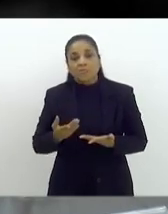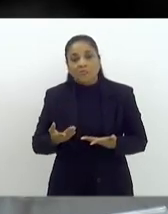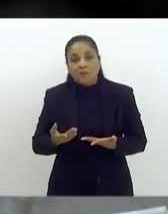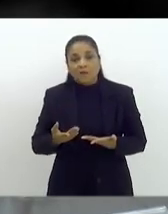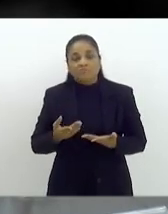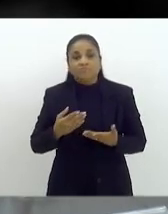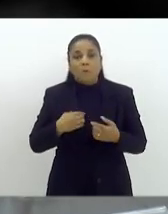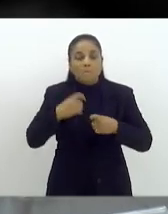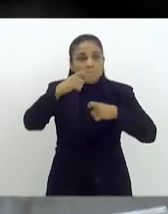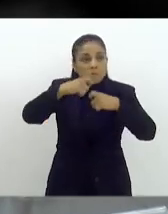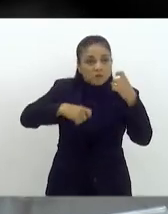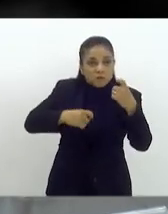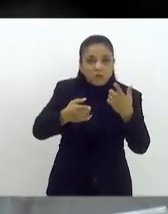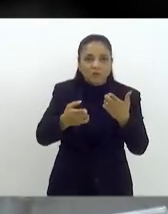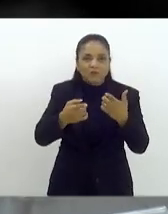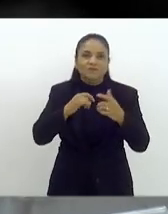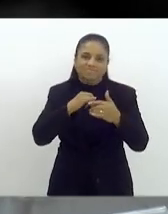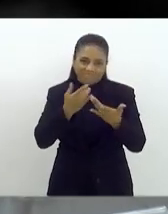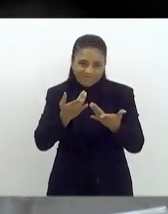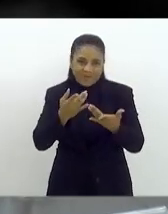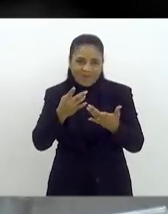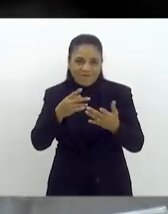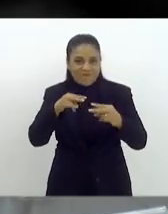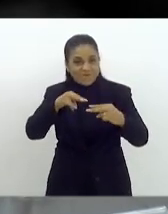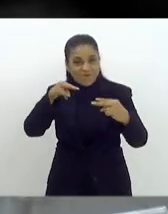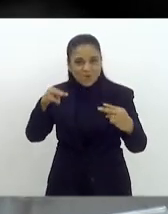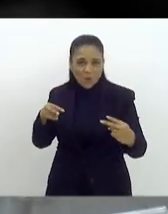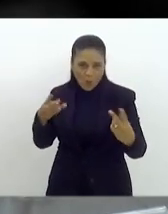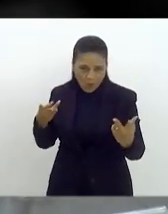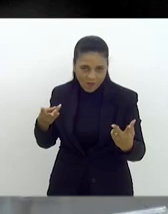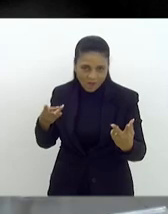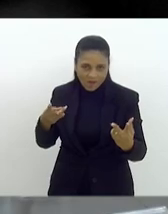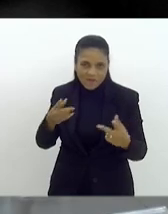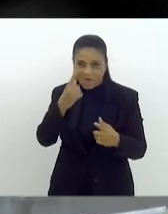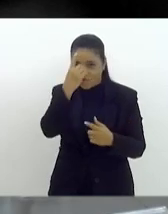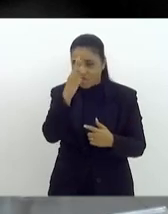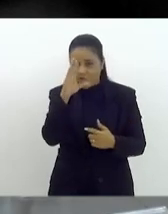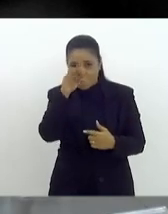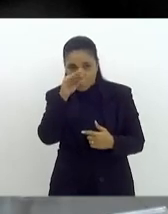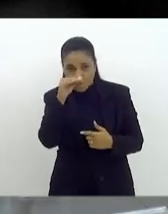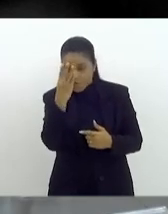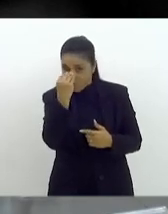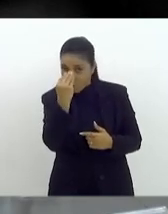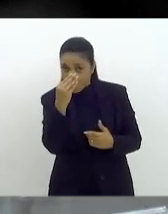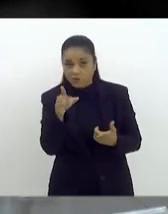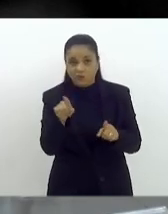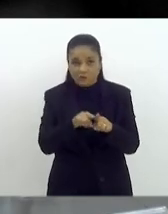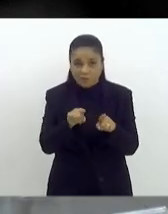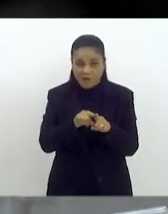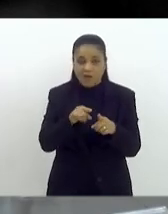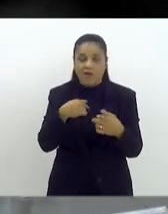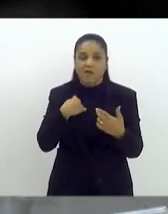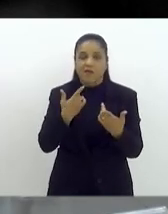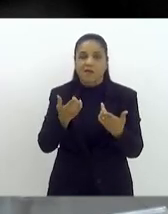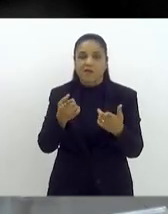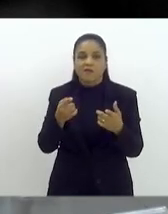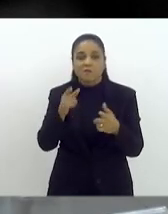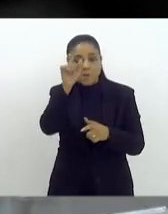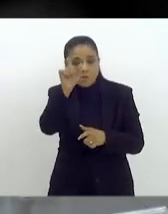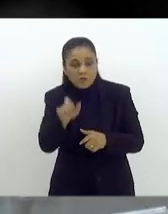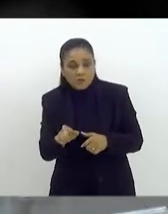pensar não estou pro virtual nesse caso né da mesma forma e se pensando no estupro de vulnerável que a gente pode ter ali uma pessoa